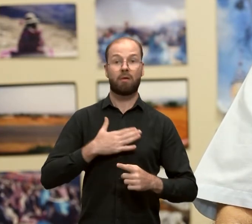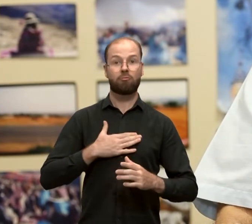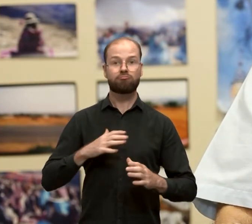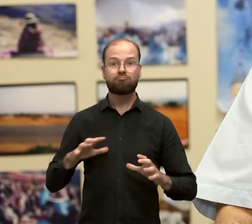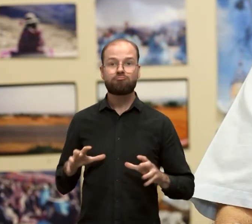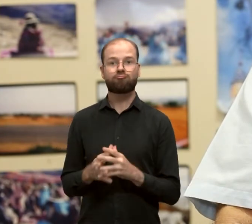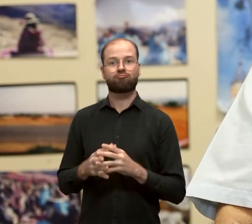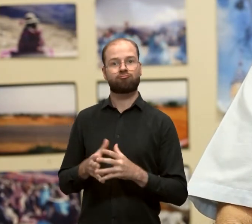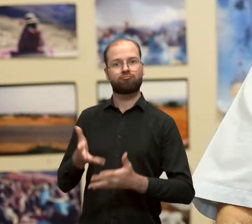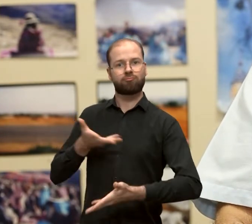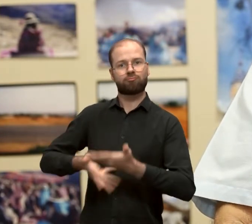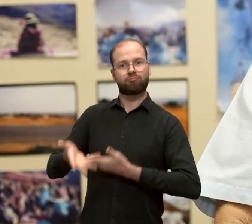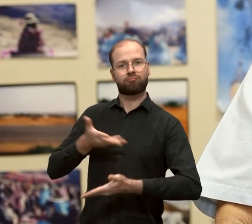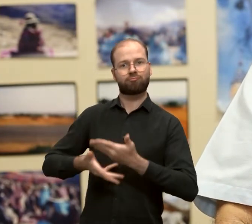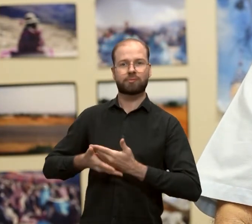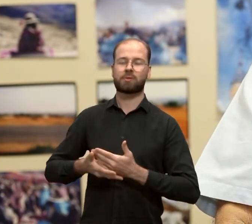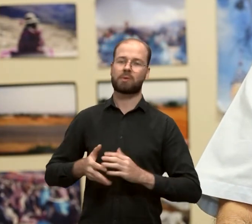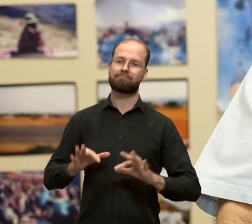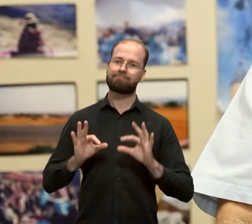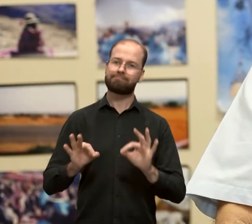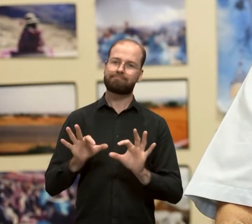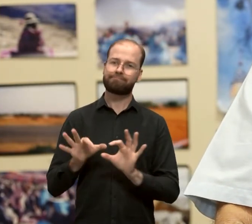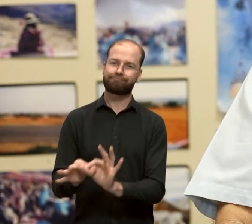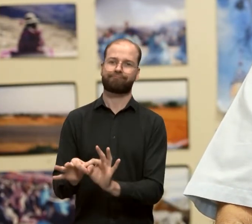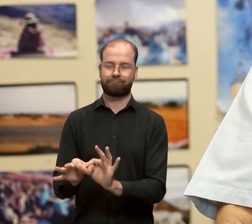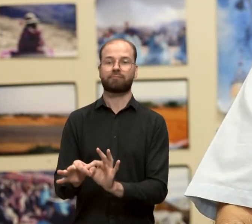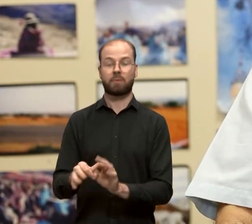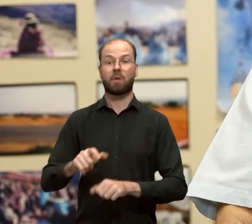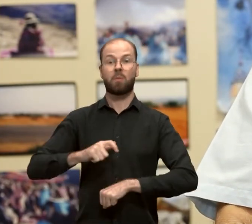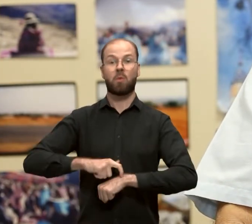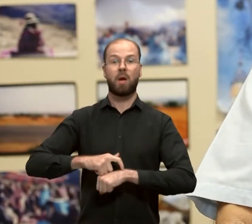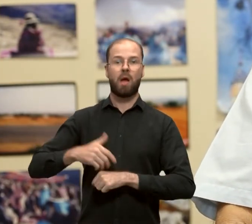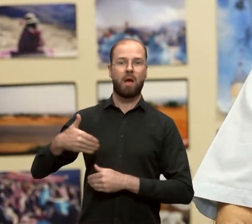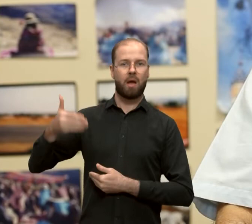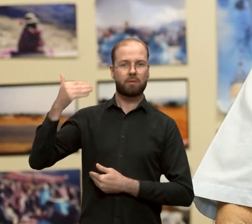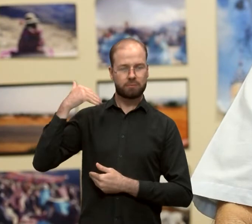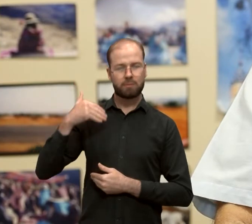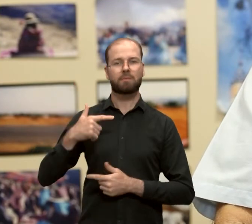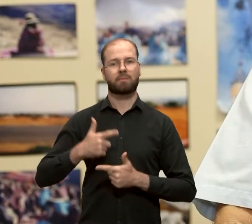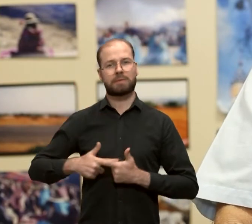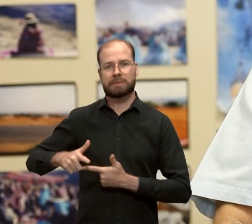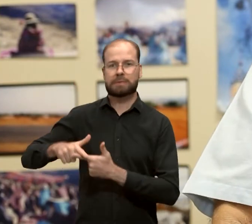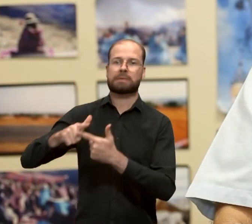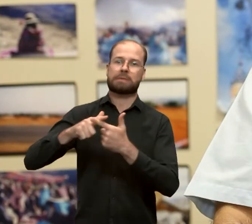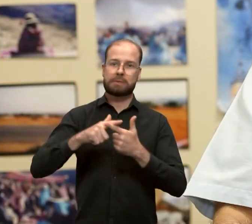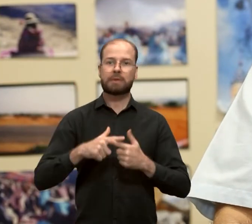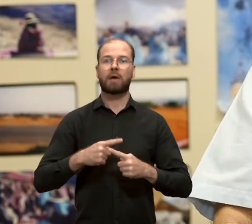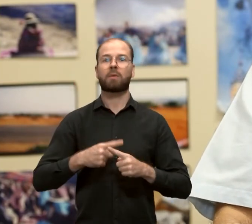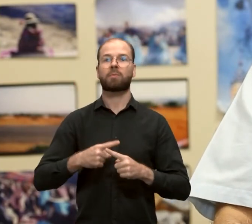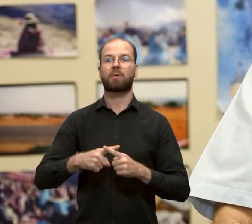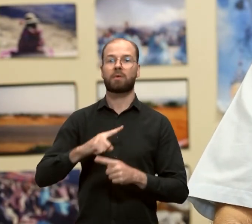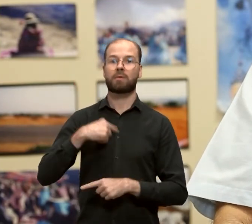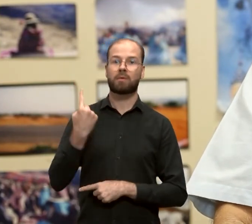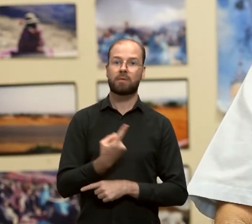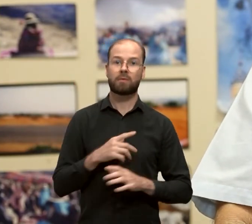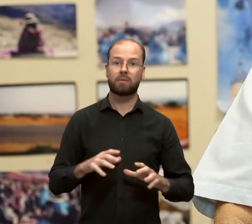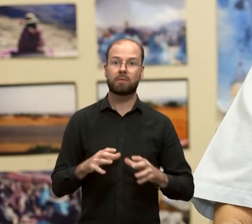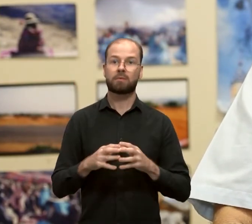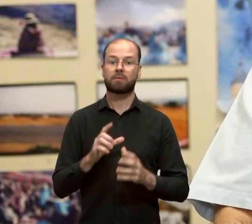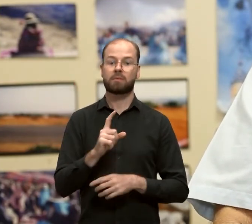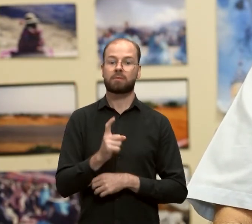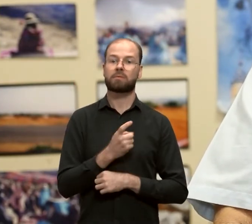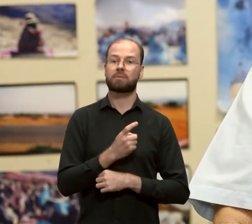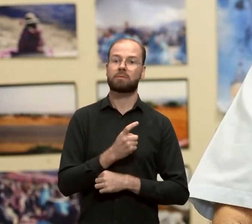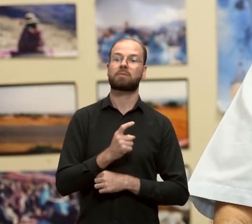muito, né? O momento que a gente viveu era um momento complicado, porque é um momento, nós éramos considerados